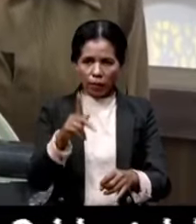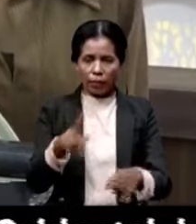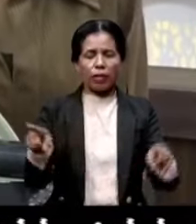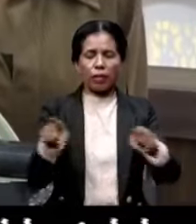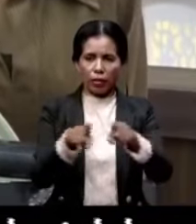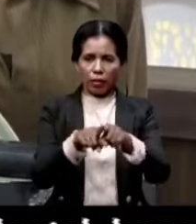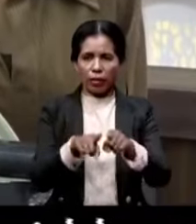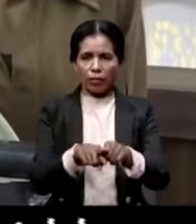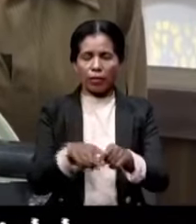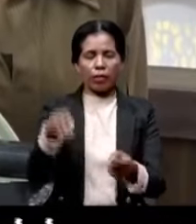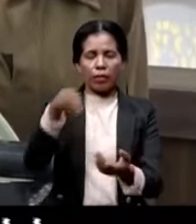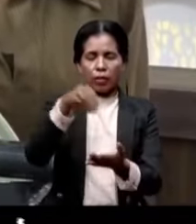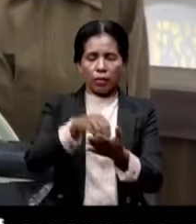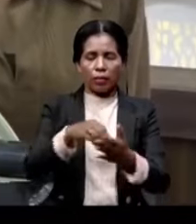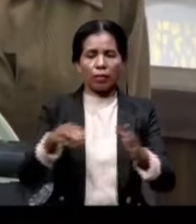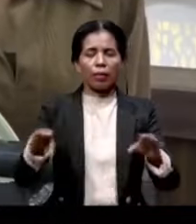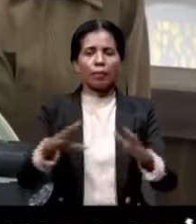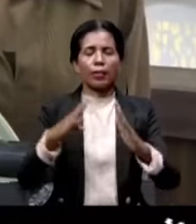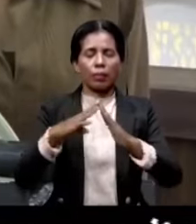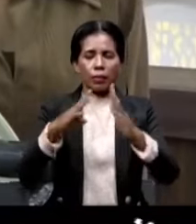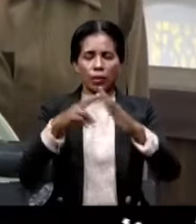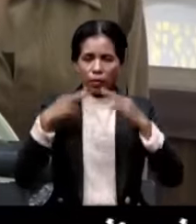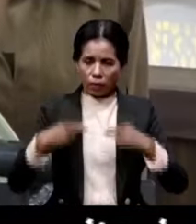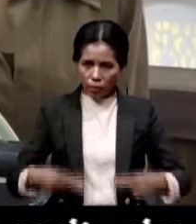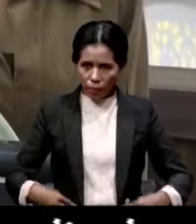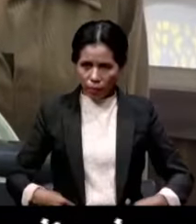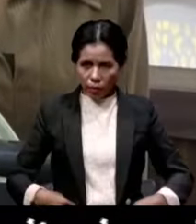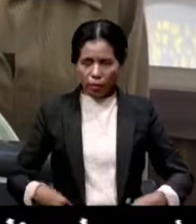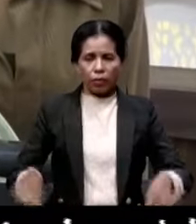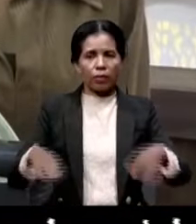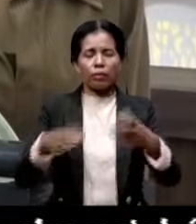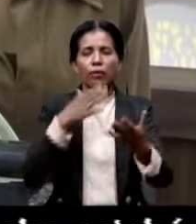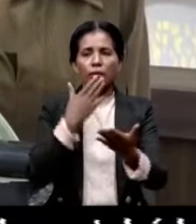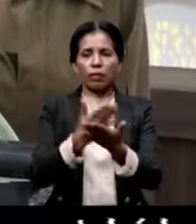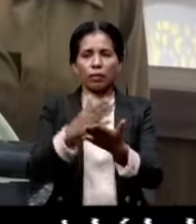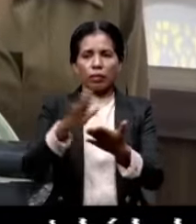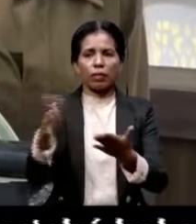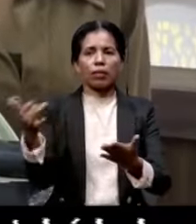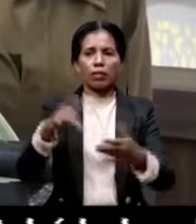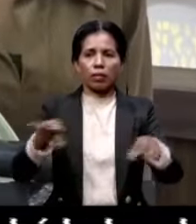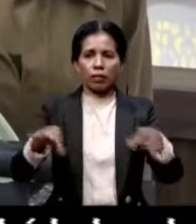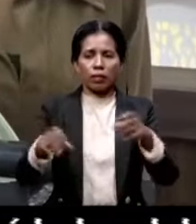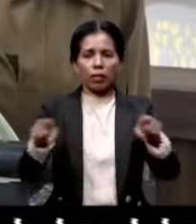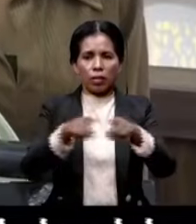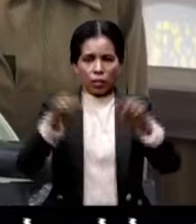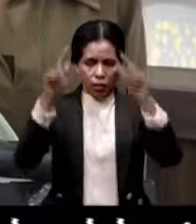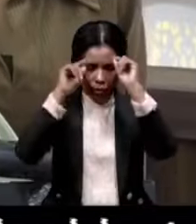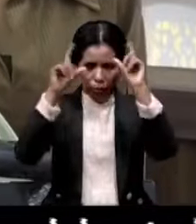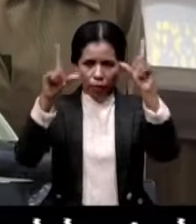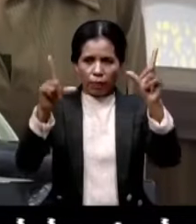nesse investimento capital humano, a tu melhora de acreditar, ser em capacidade, nessa é uma Timorua,